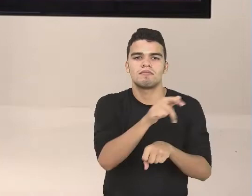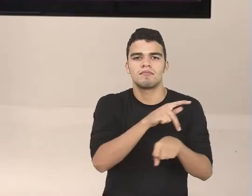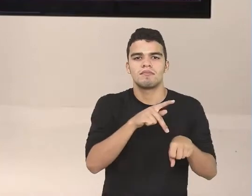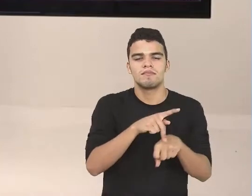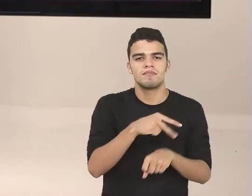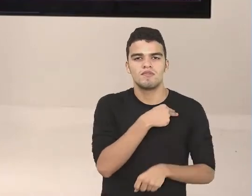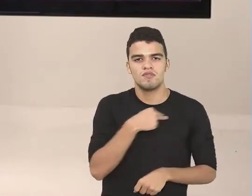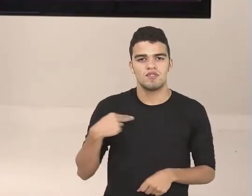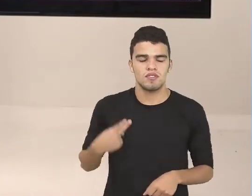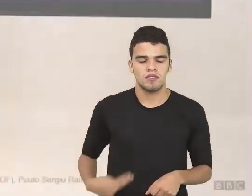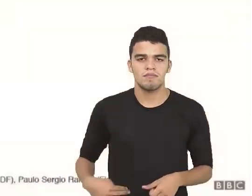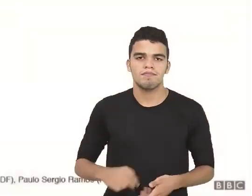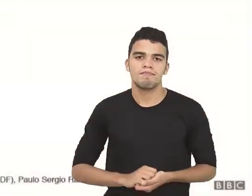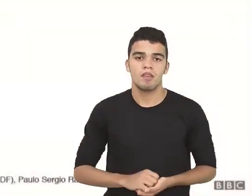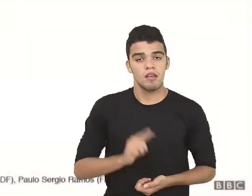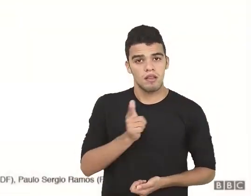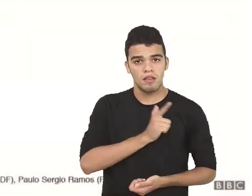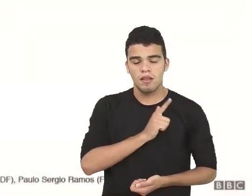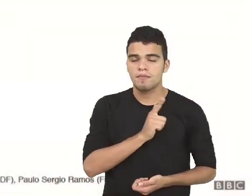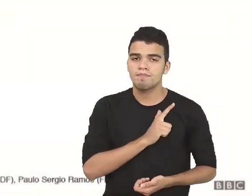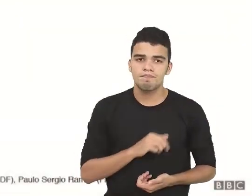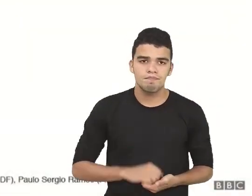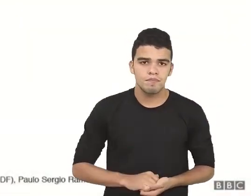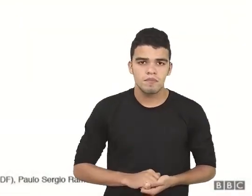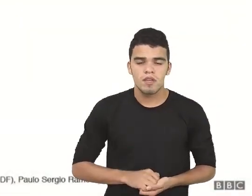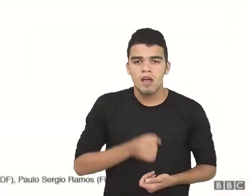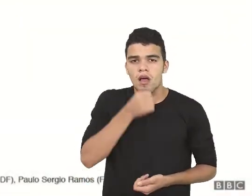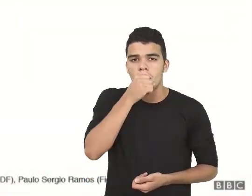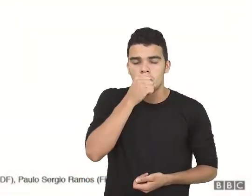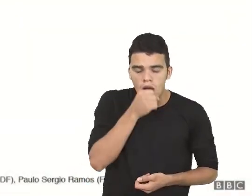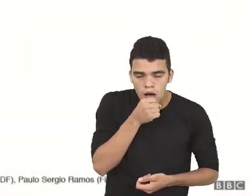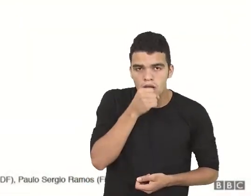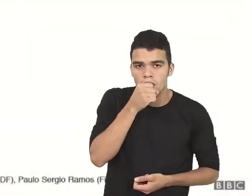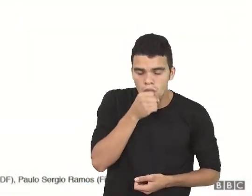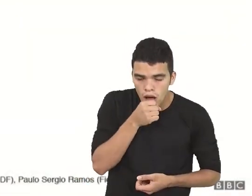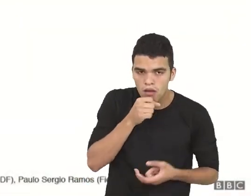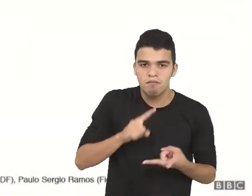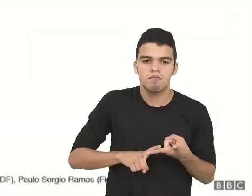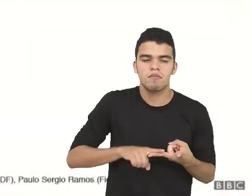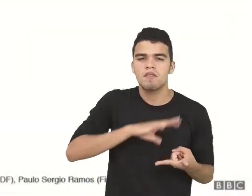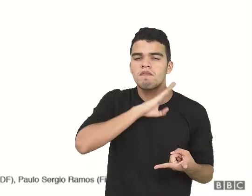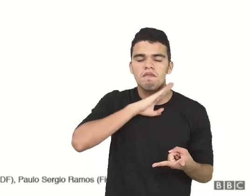Ela causa tosse, febre e fadiga, isso uma gripe comum ela causa também,